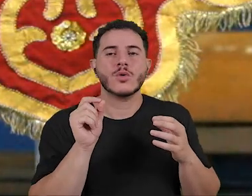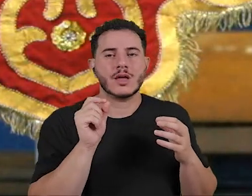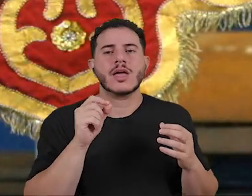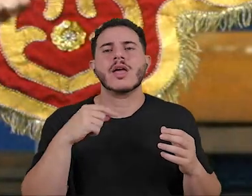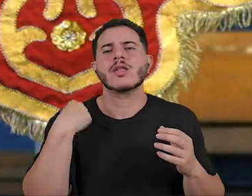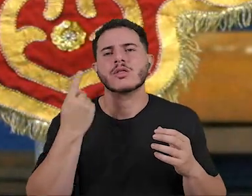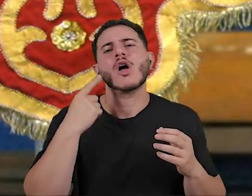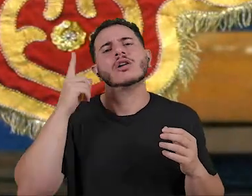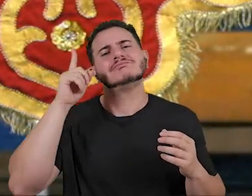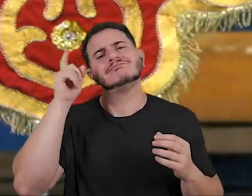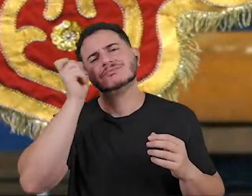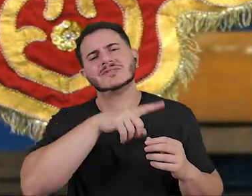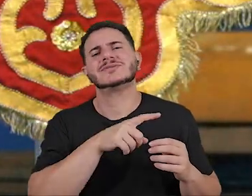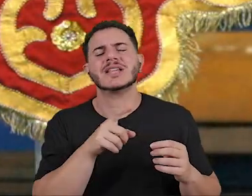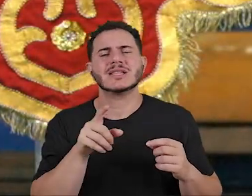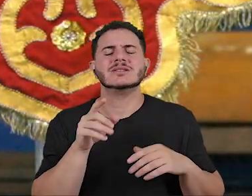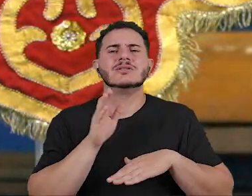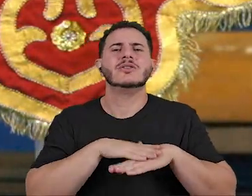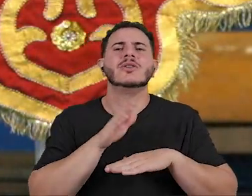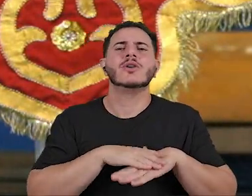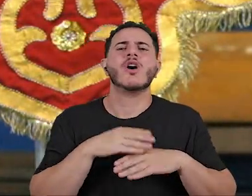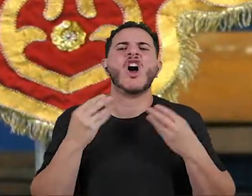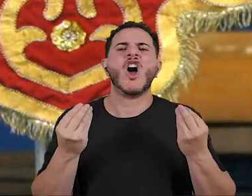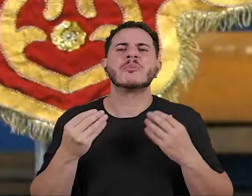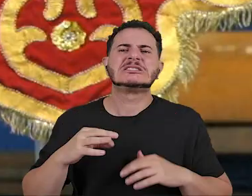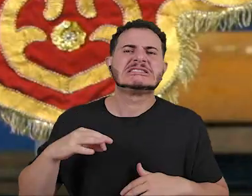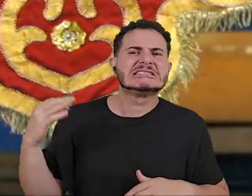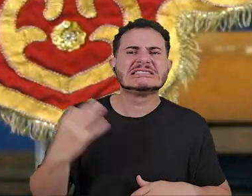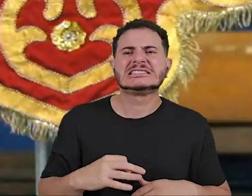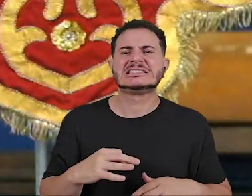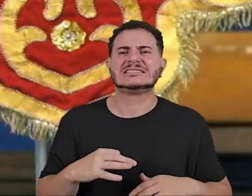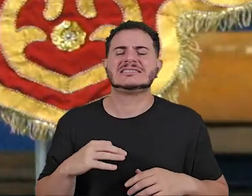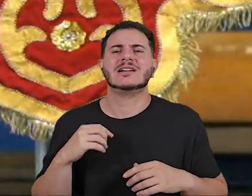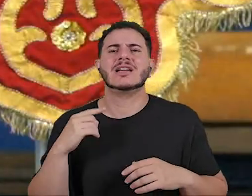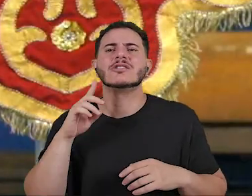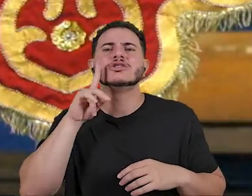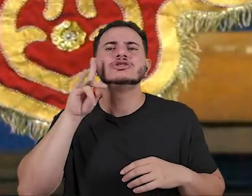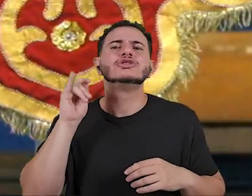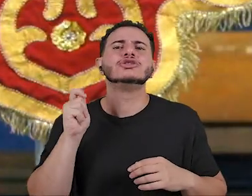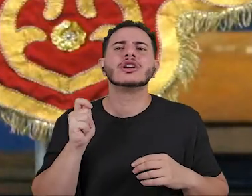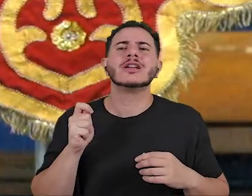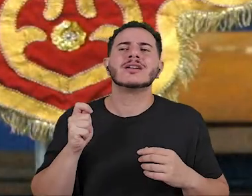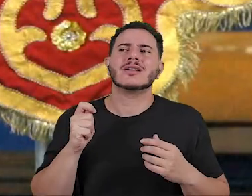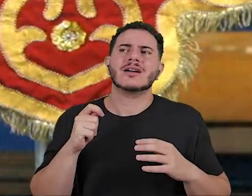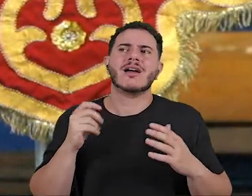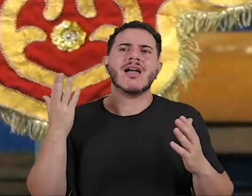uma data, uma época específica, né? Temos muitos textos em